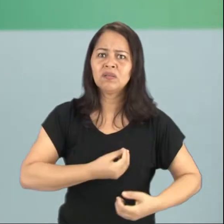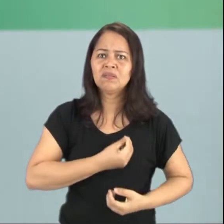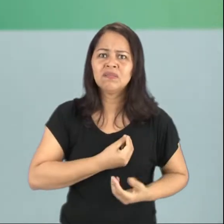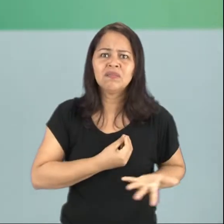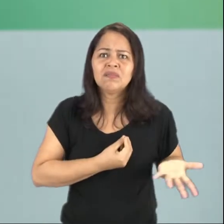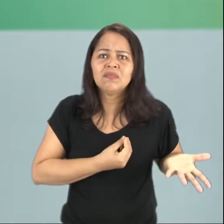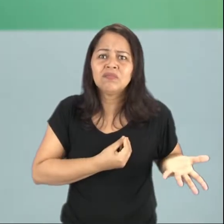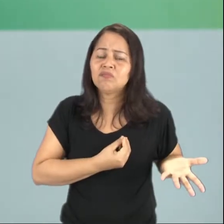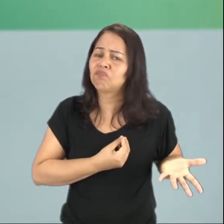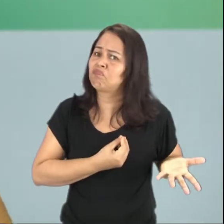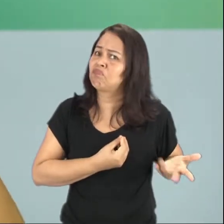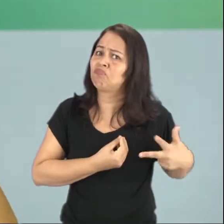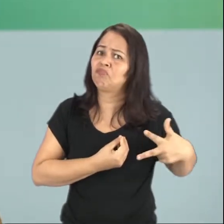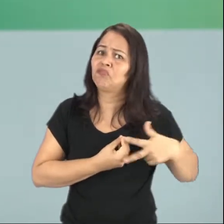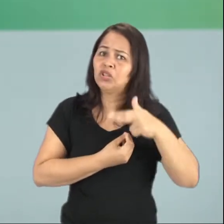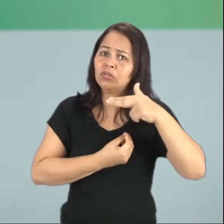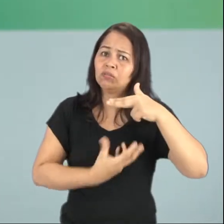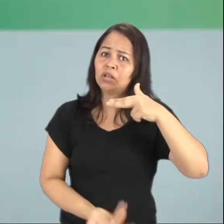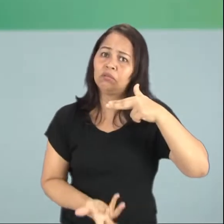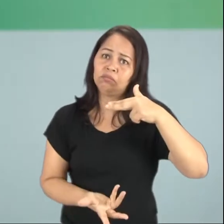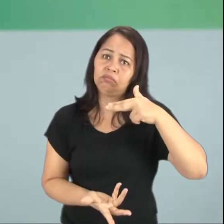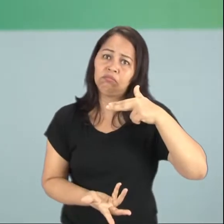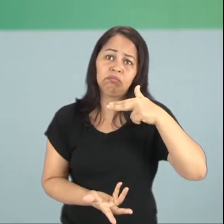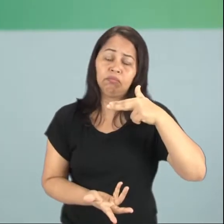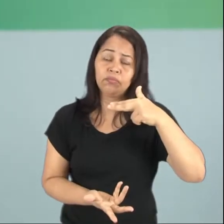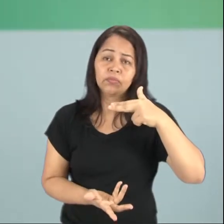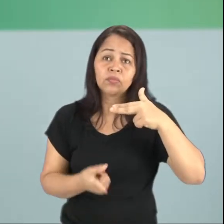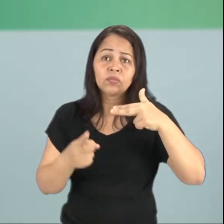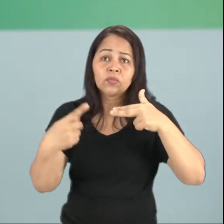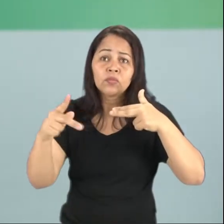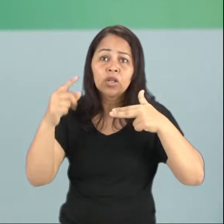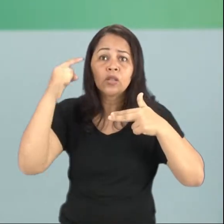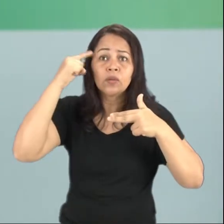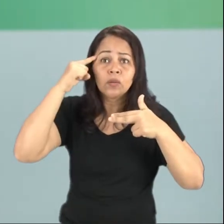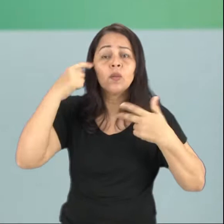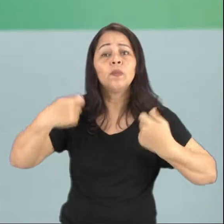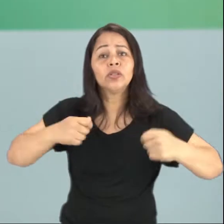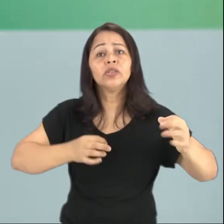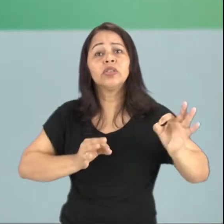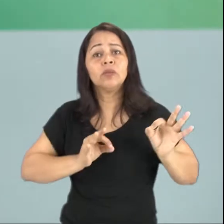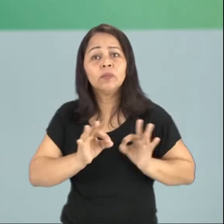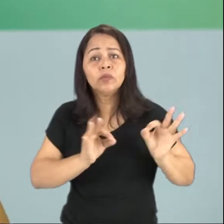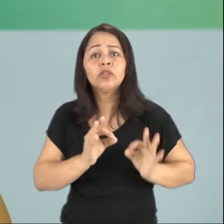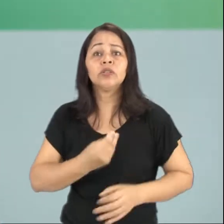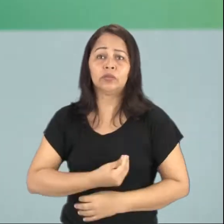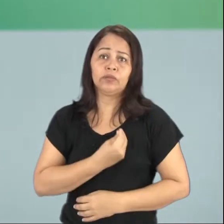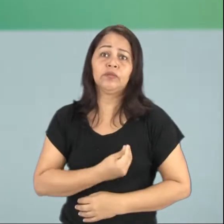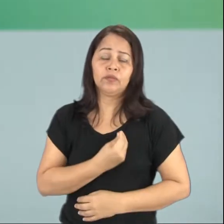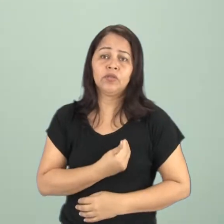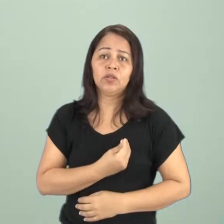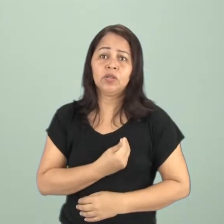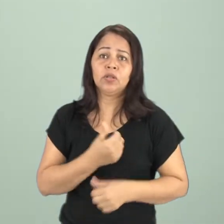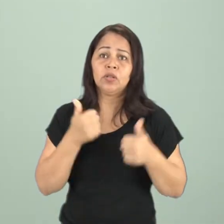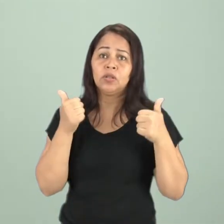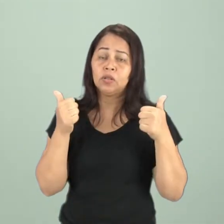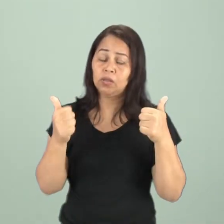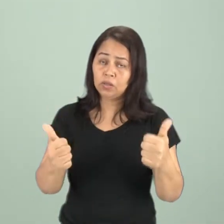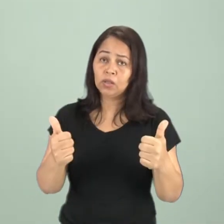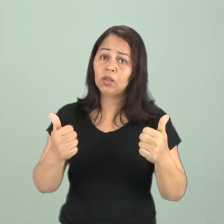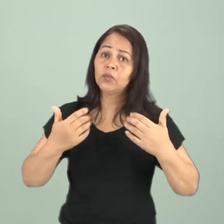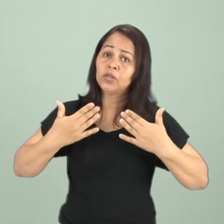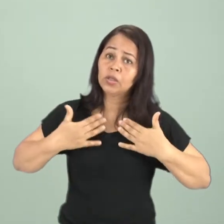que eu tenho. Ah, professora, mas eu nem sequer tenho um projeto de vida. Não necessariamente vocês têm que sair do ensino médio com um projeto de